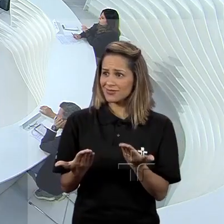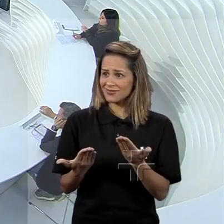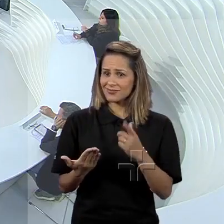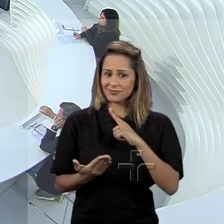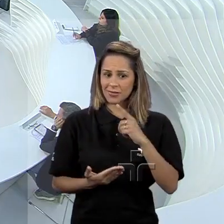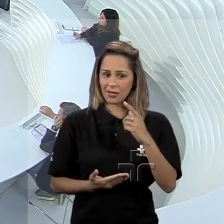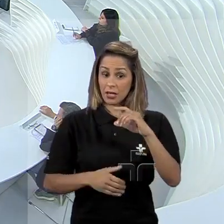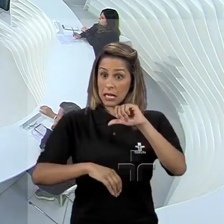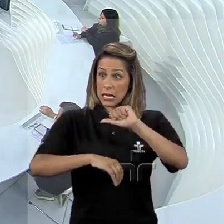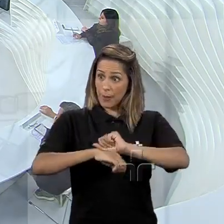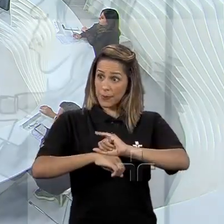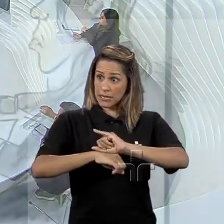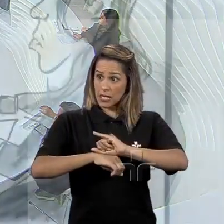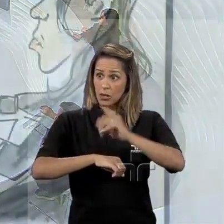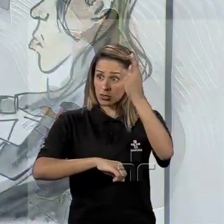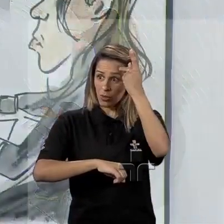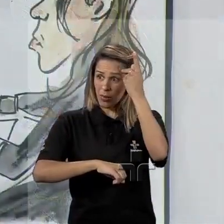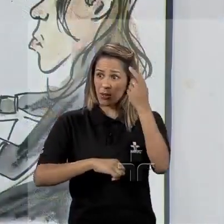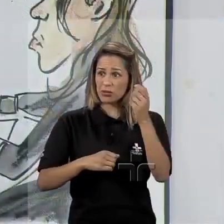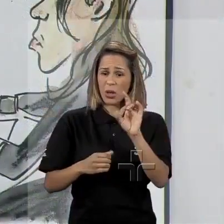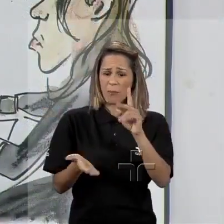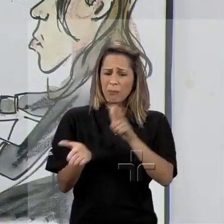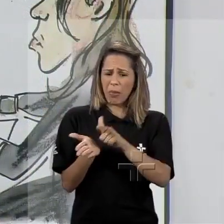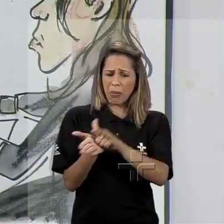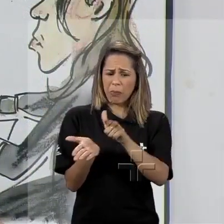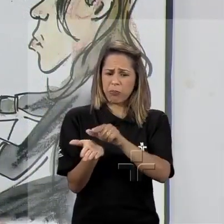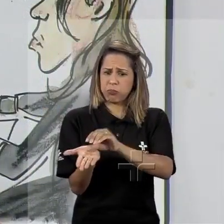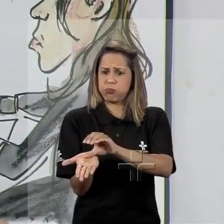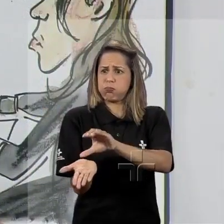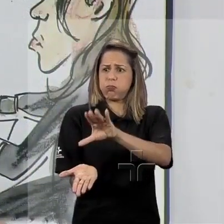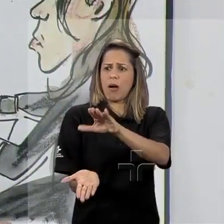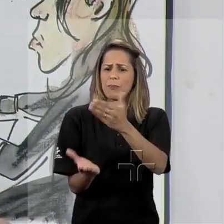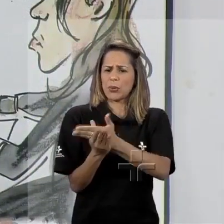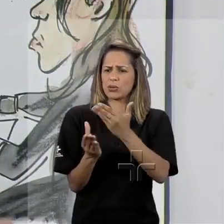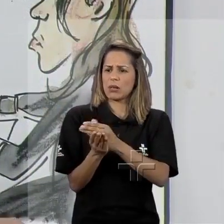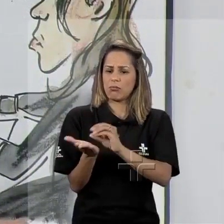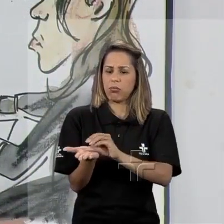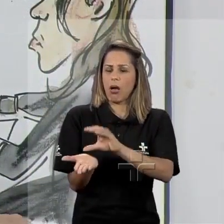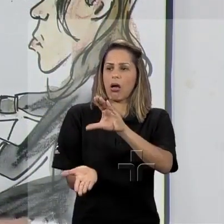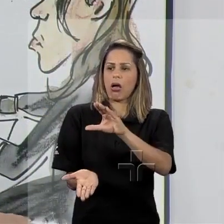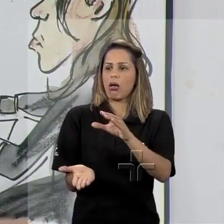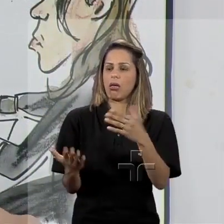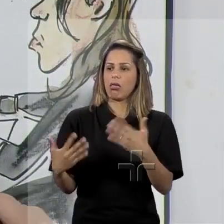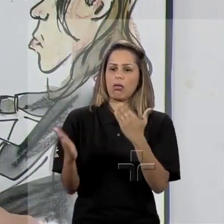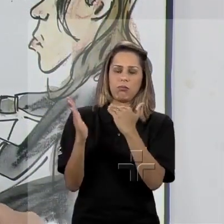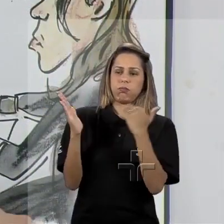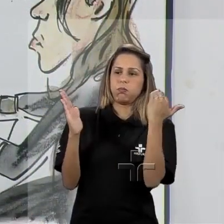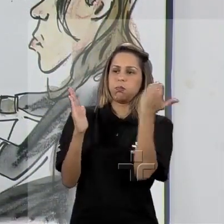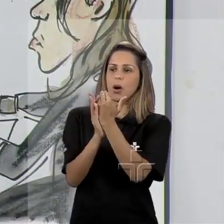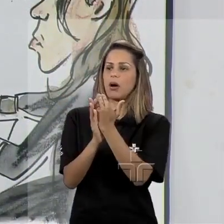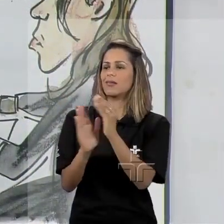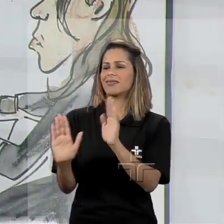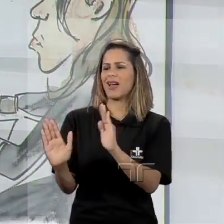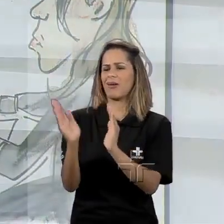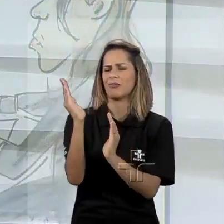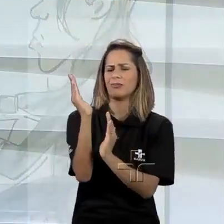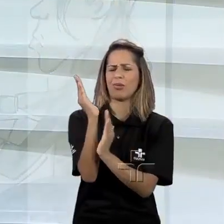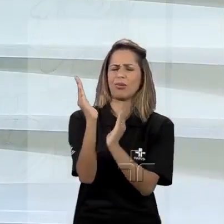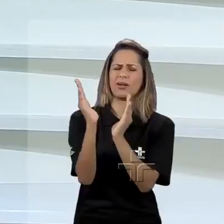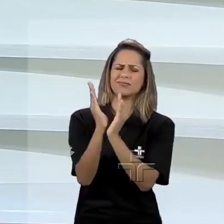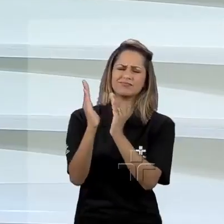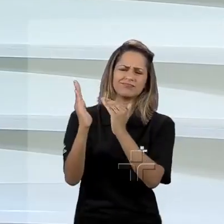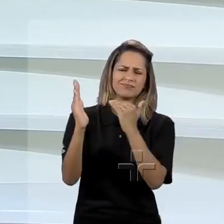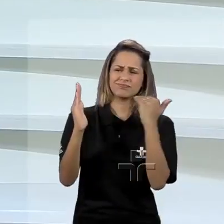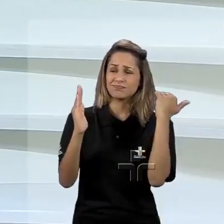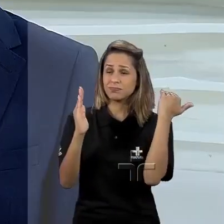São Paulo, não terá mais processos em papel. Onde você põe excesso de papel, excesso de demandas, você tem excesso de burocracia. Excesso de